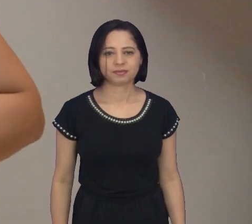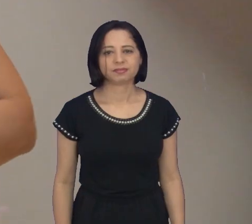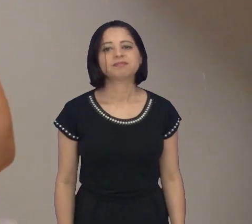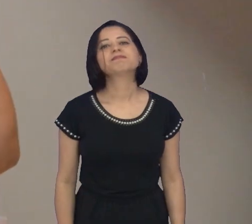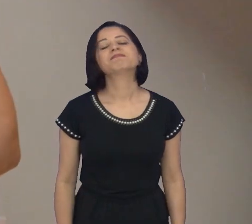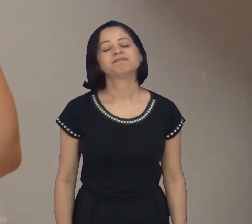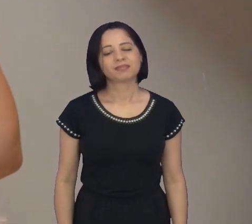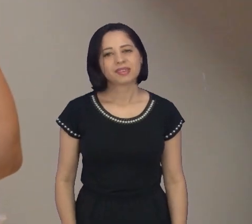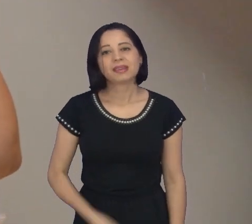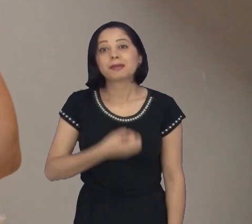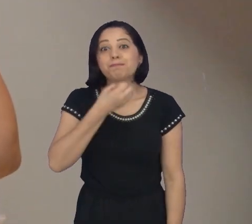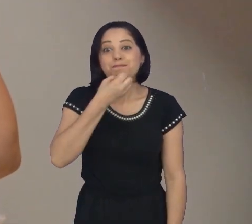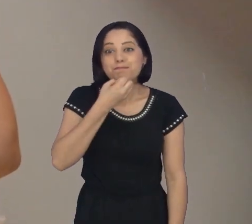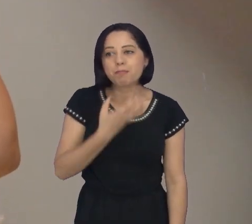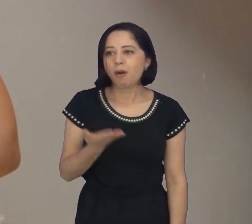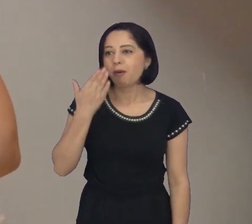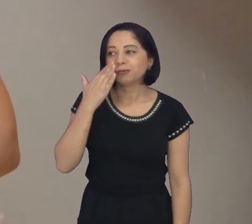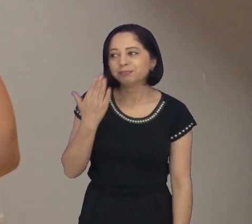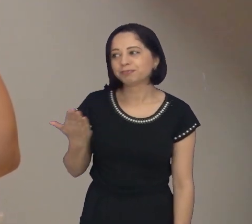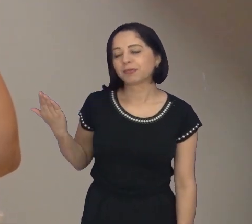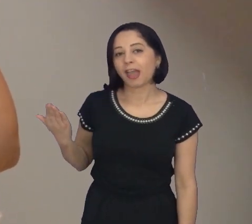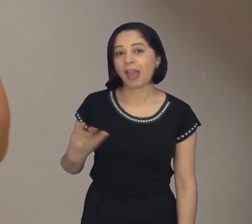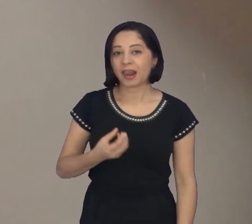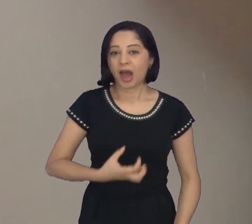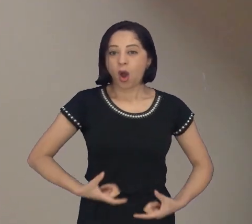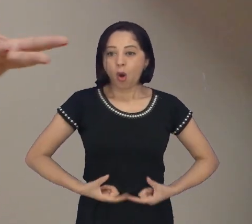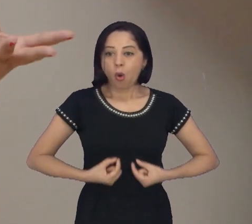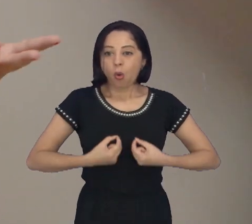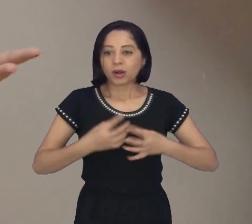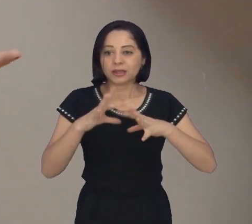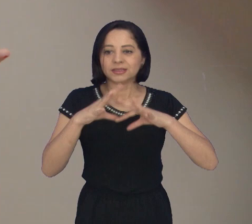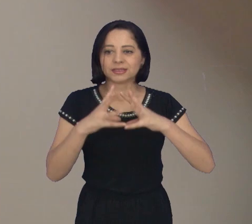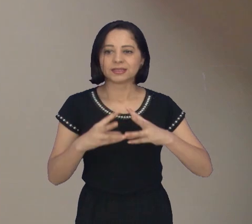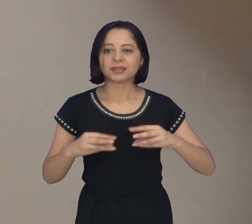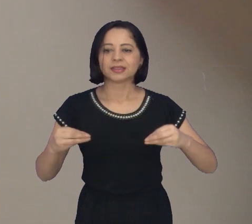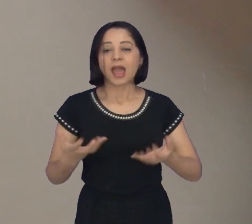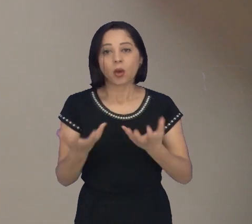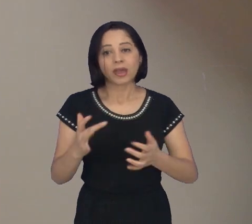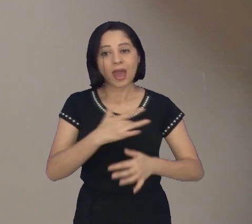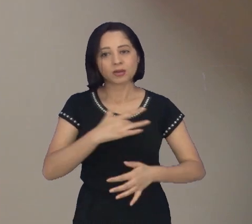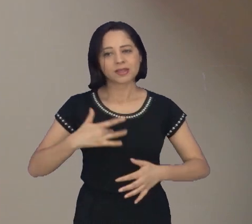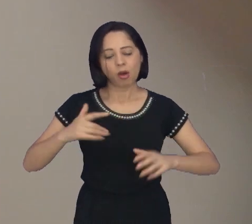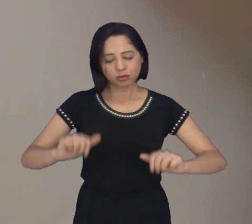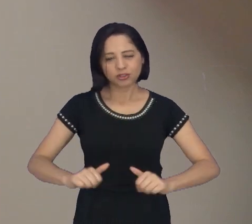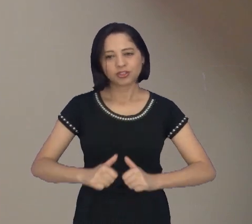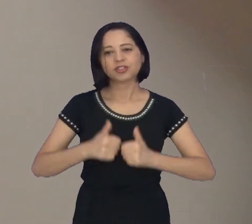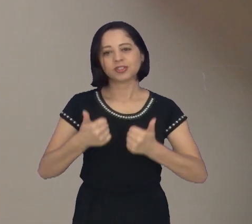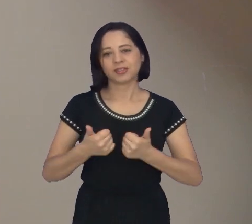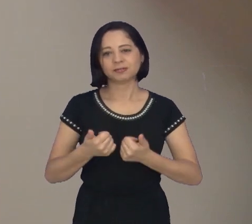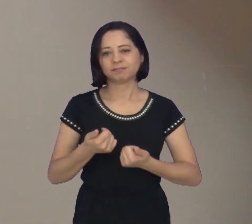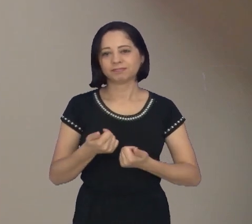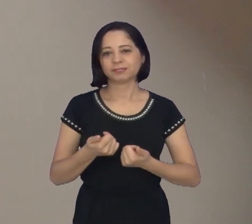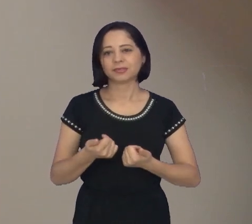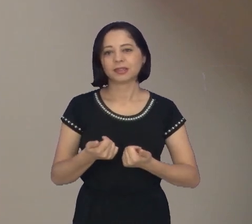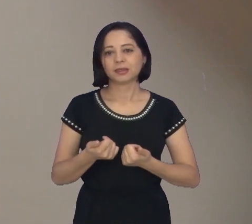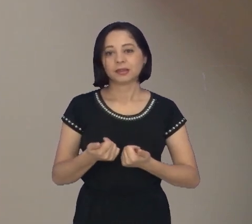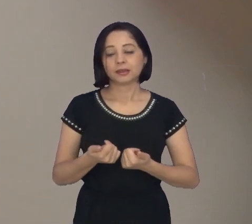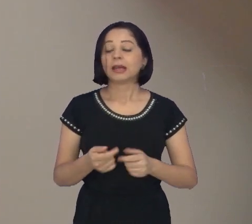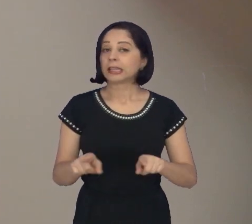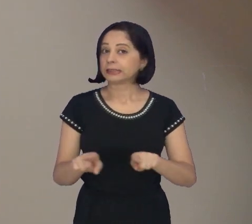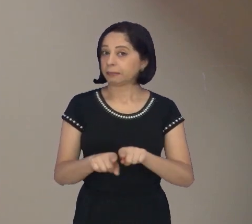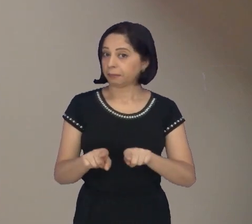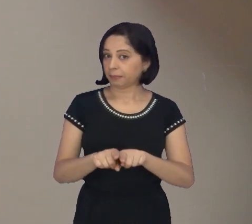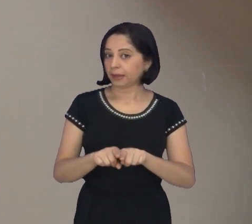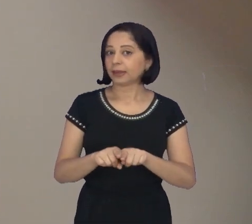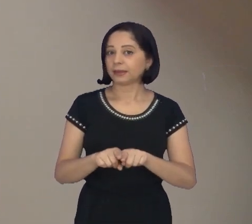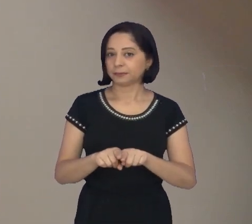Que bom que a Regiane venceu o câncer de mama. Desejamos muita saúde para ela e, claro, né, para toda a família. Vale lembrar